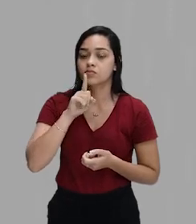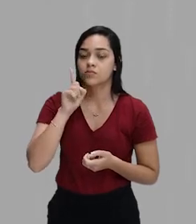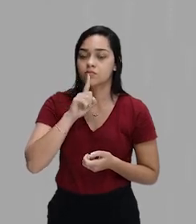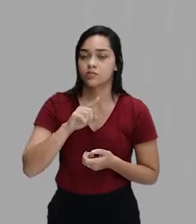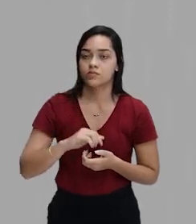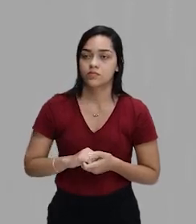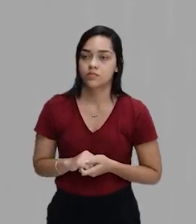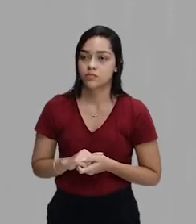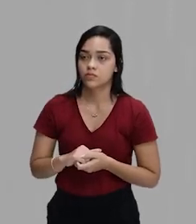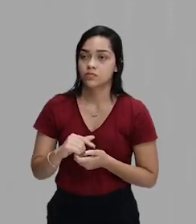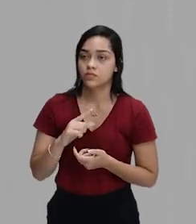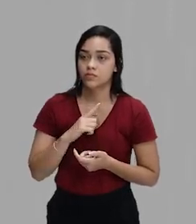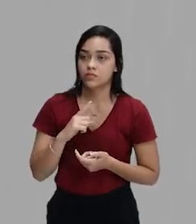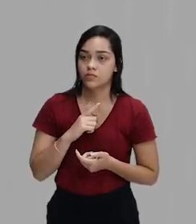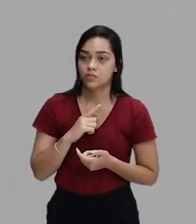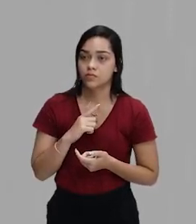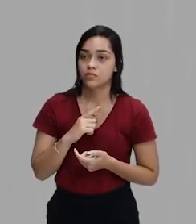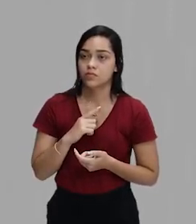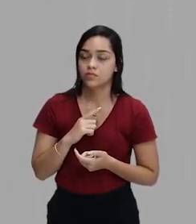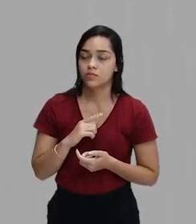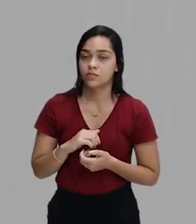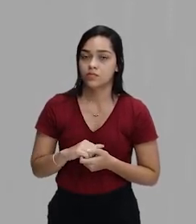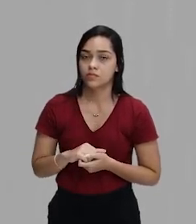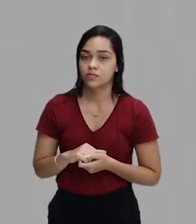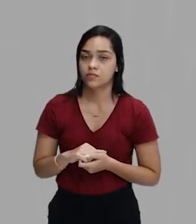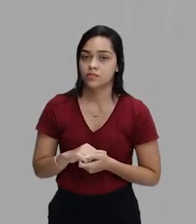Estados Unidos comandam as forças aliadas